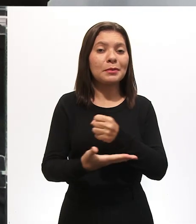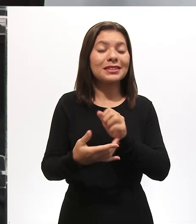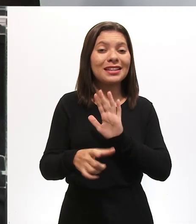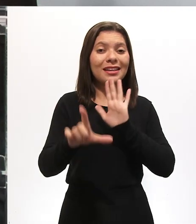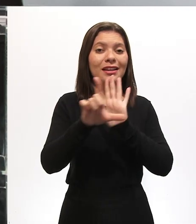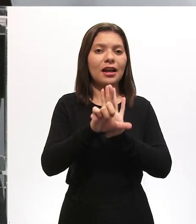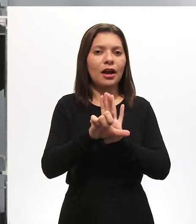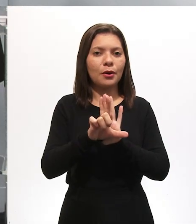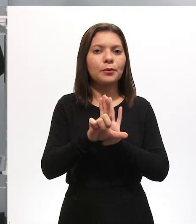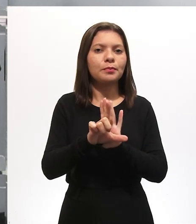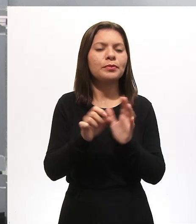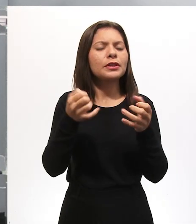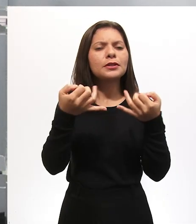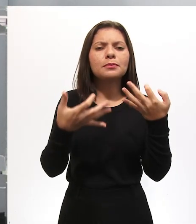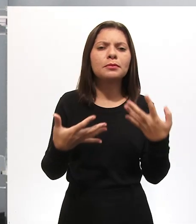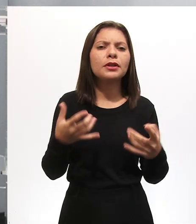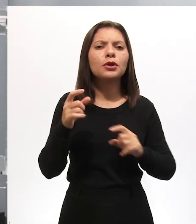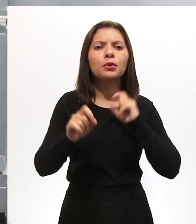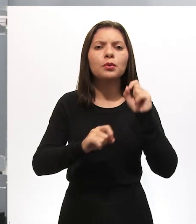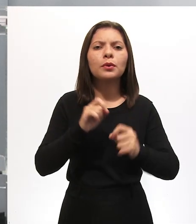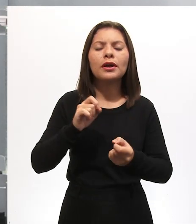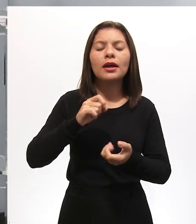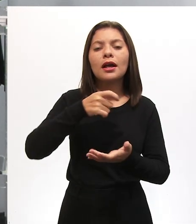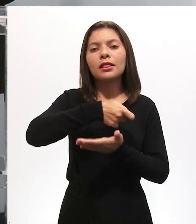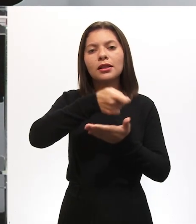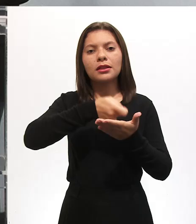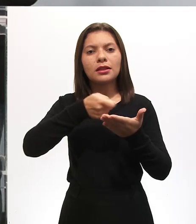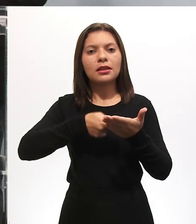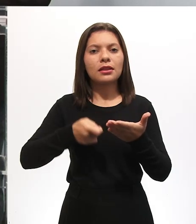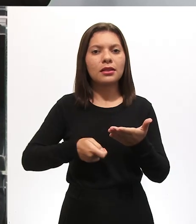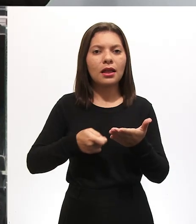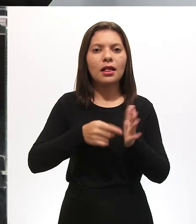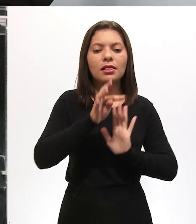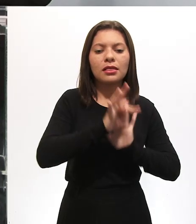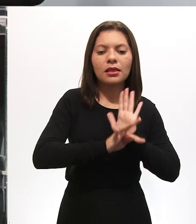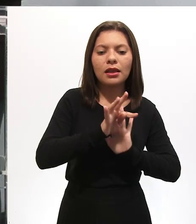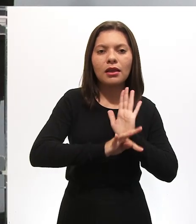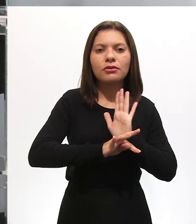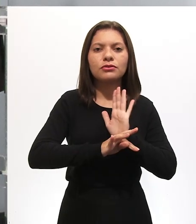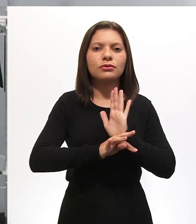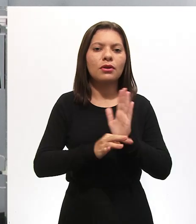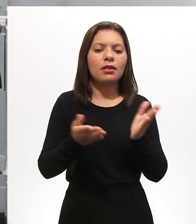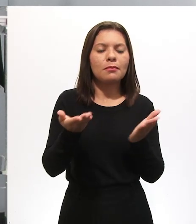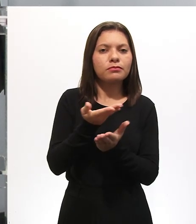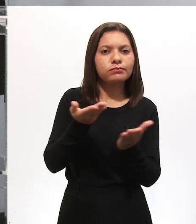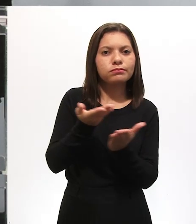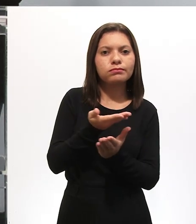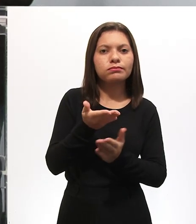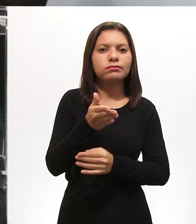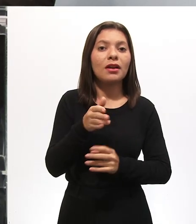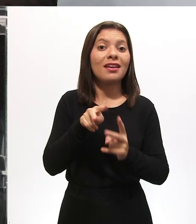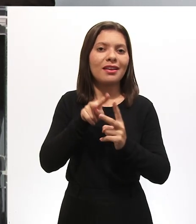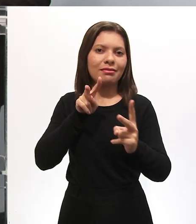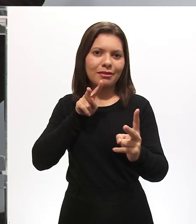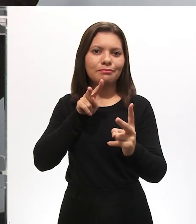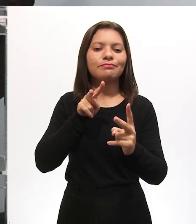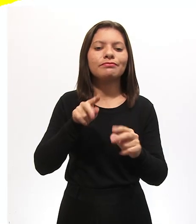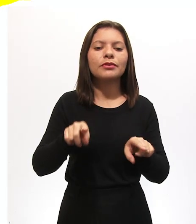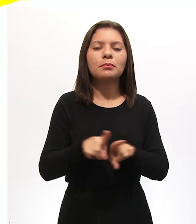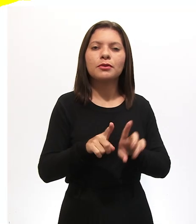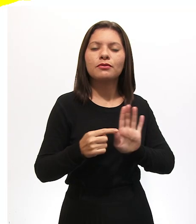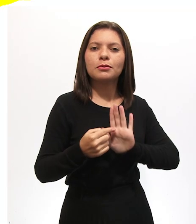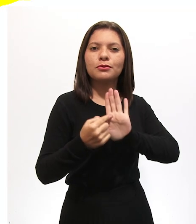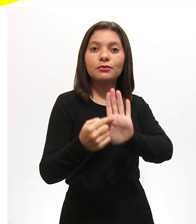autoral que sustenta o quê? A produção de materiais e textos mediacionais na EAD. E vamos destacar o quê?